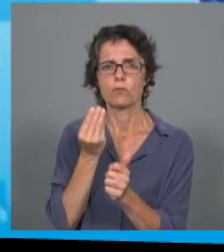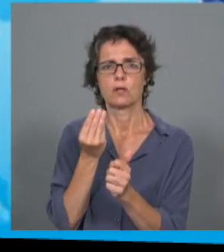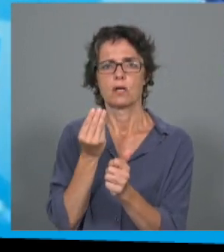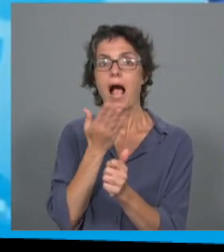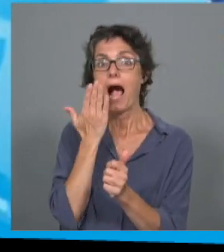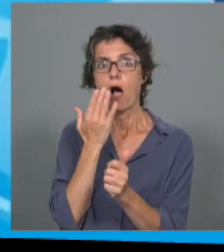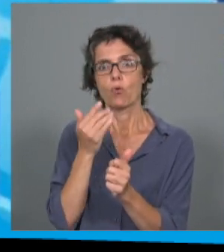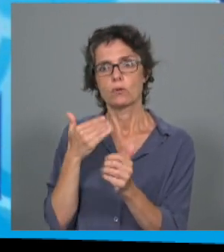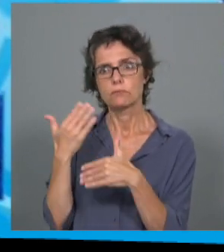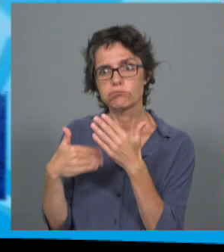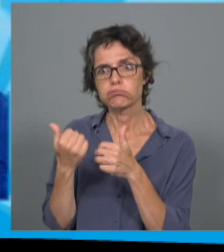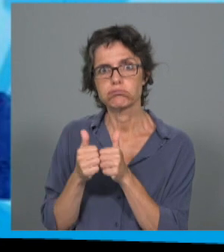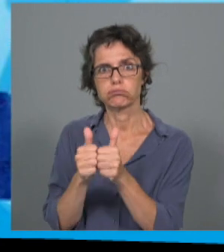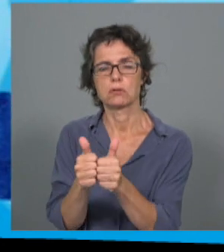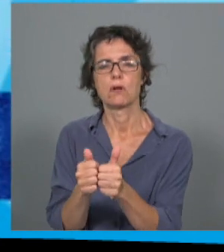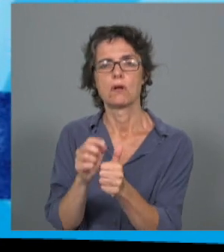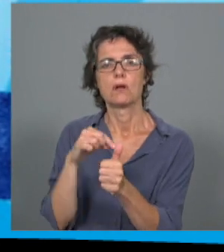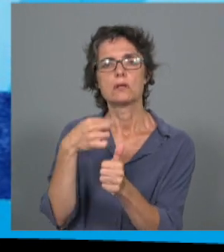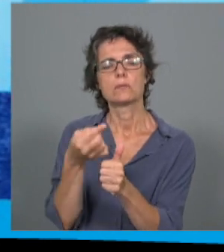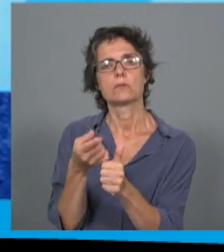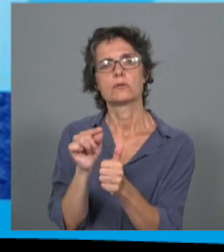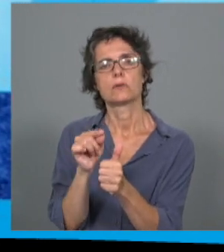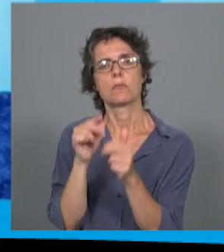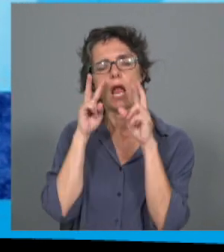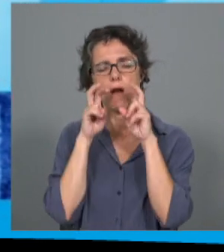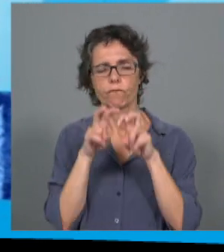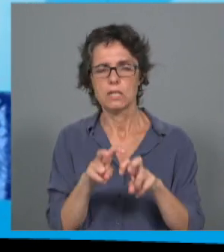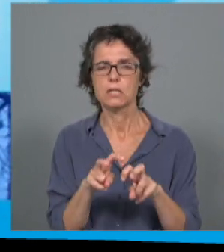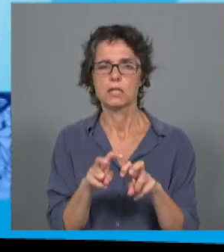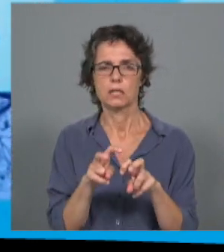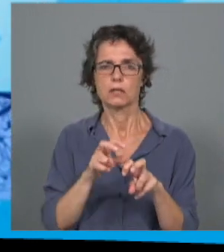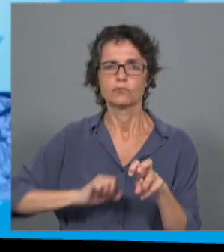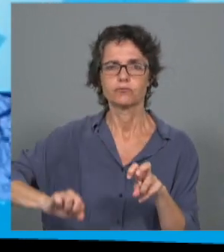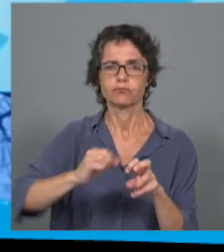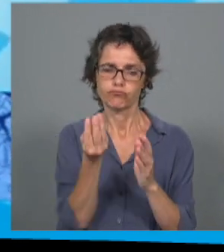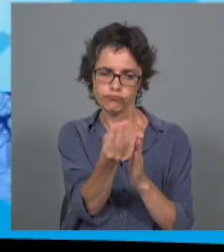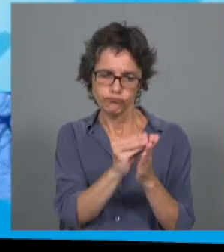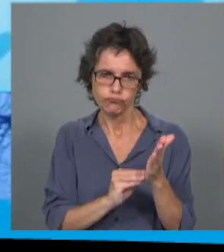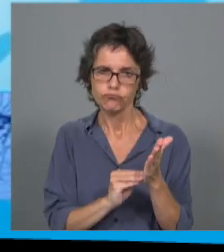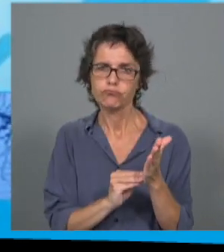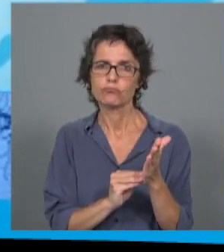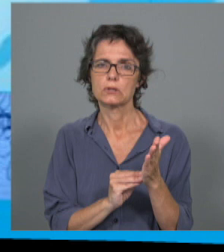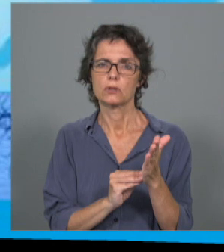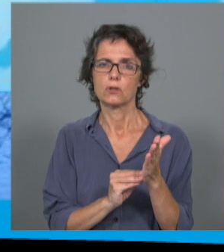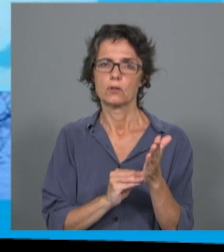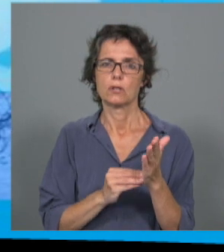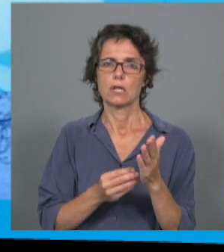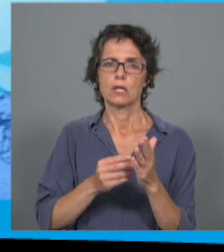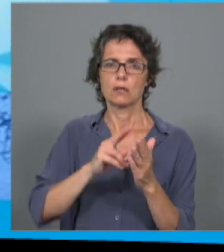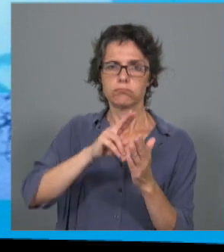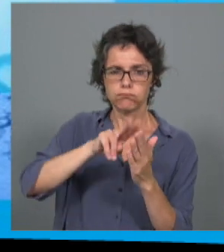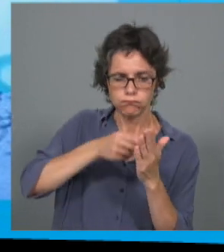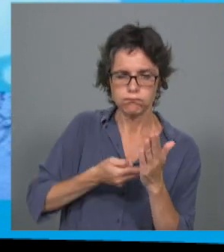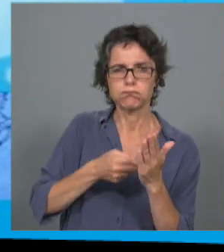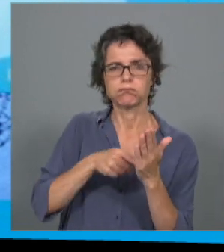da licenciatura canónica, mas depois a própria investigação, redação, correção, revisão, que envolve todo